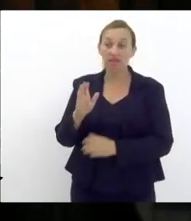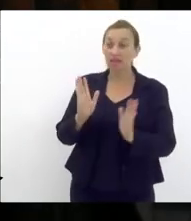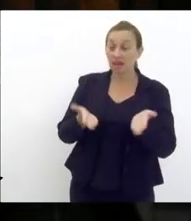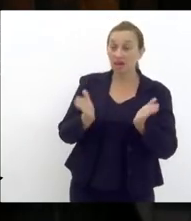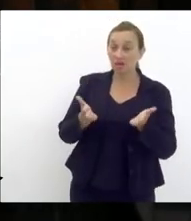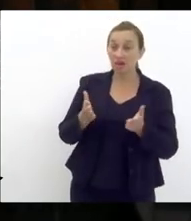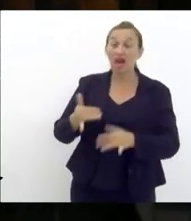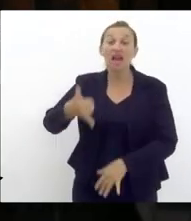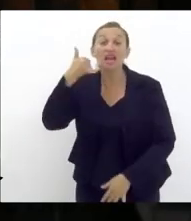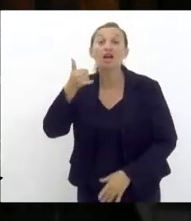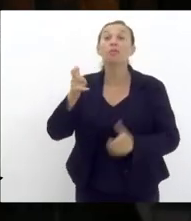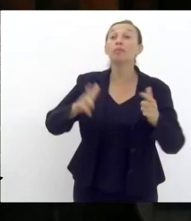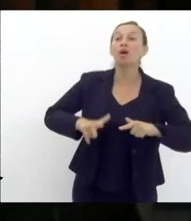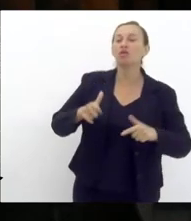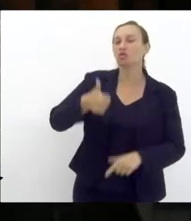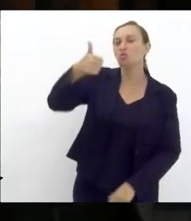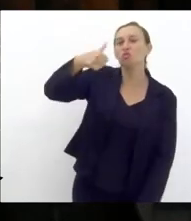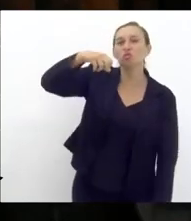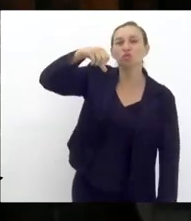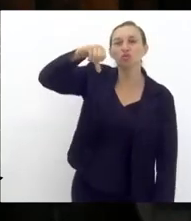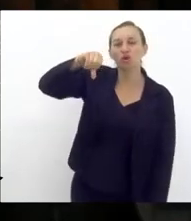sente acuado liga para onde 190